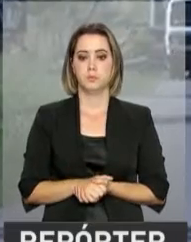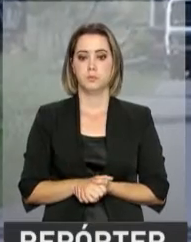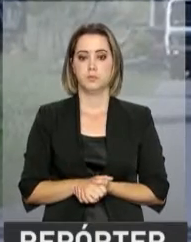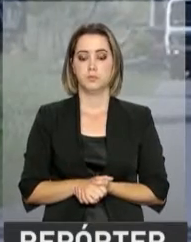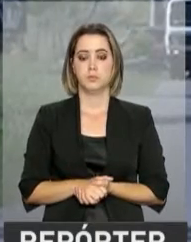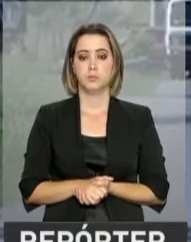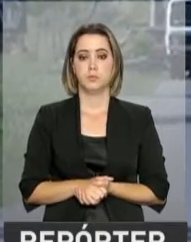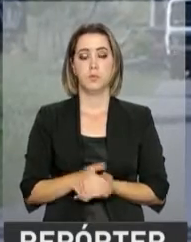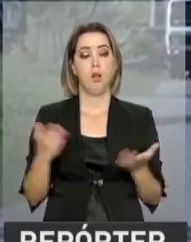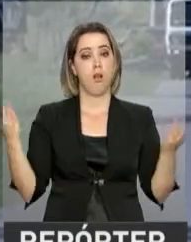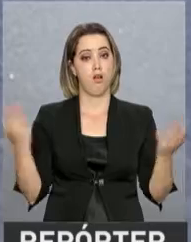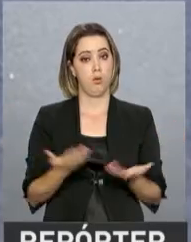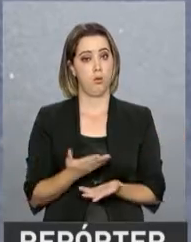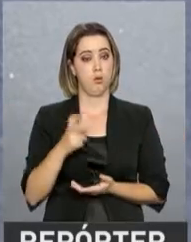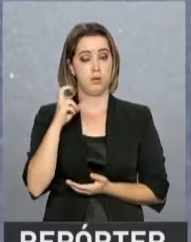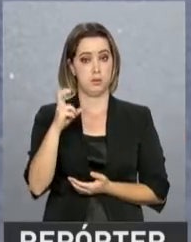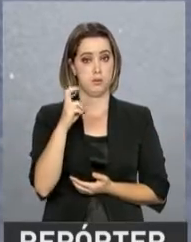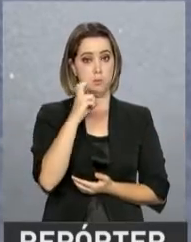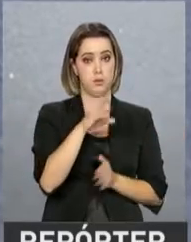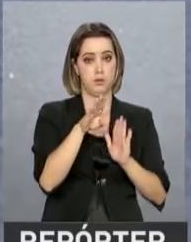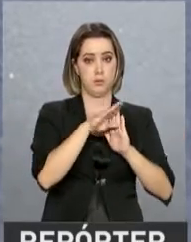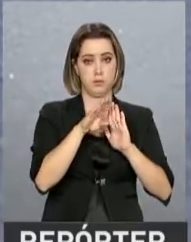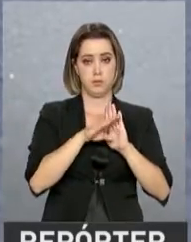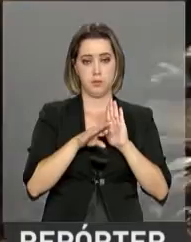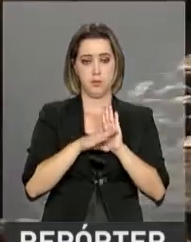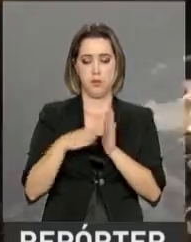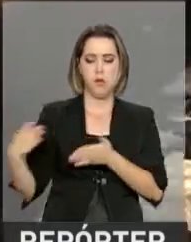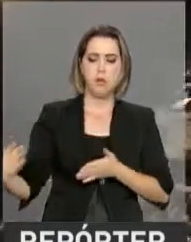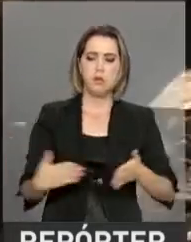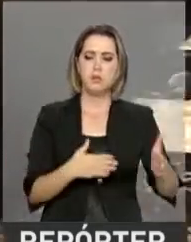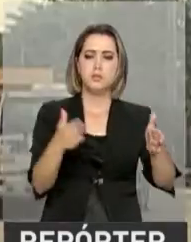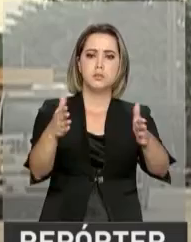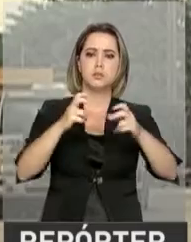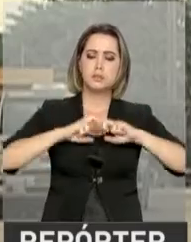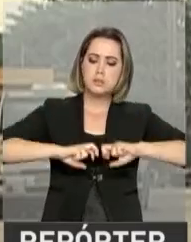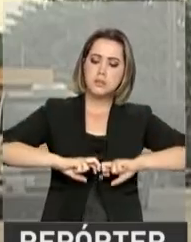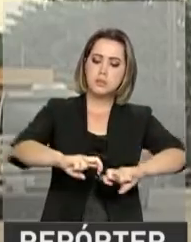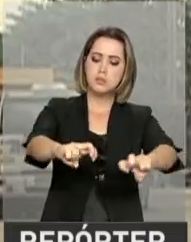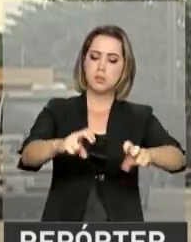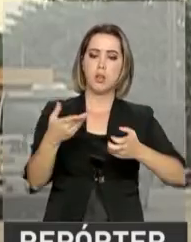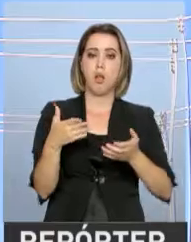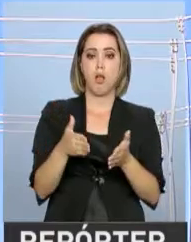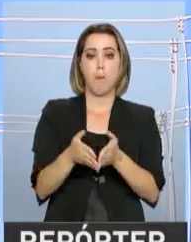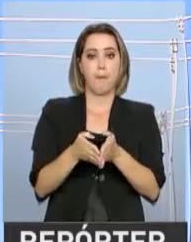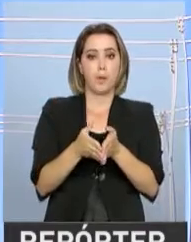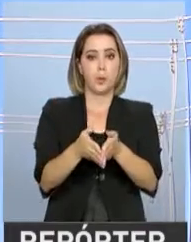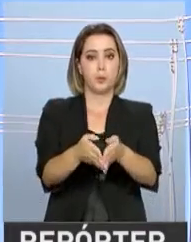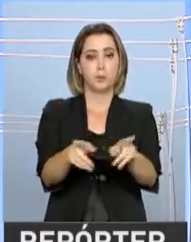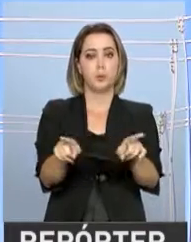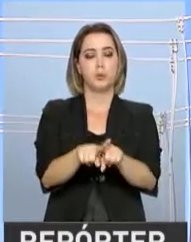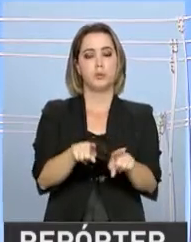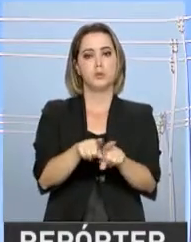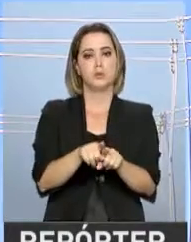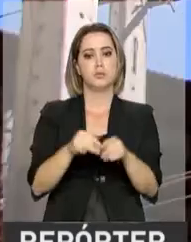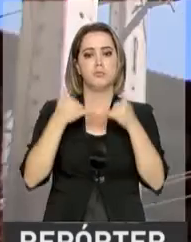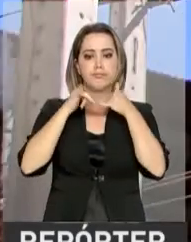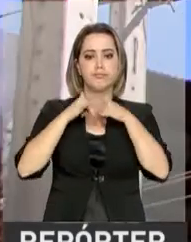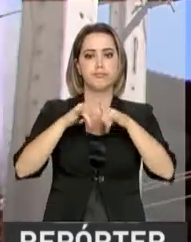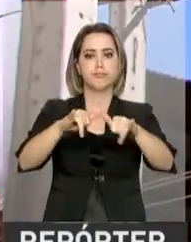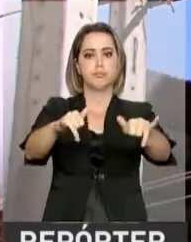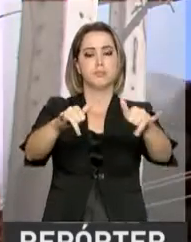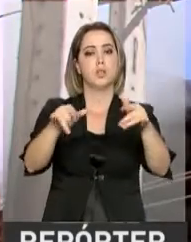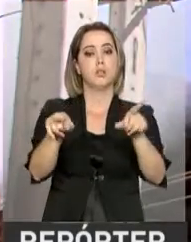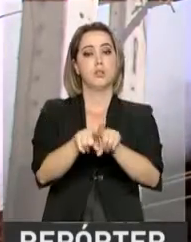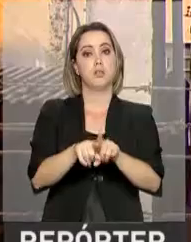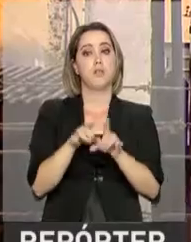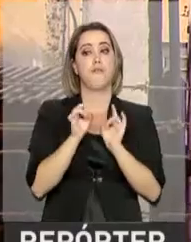Nesta etapa, são 55 projetos entre rodovias, ferrovias, terminais portuários e linhas de transmissão de energia que